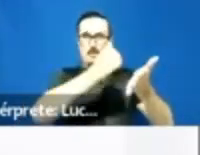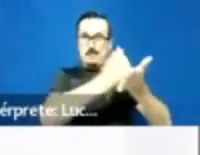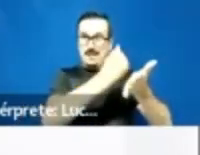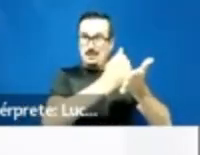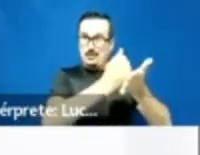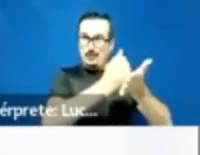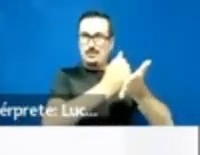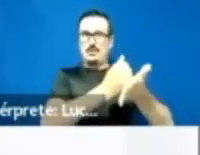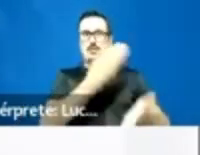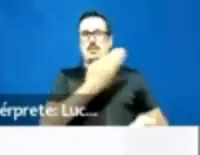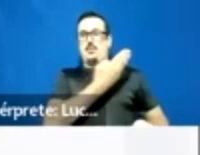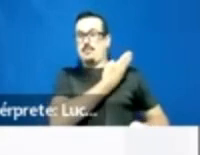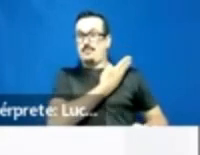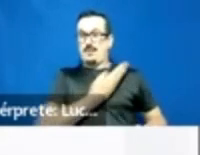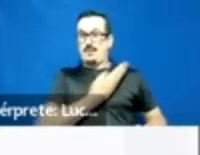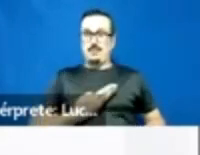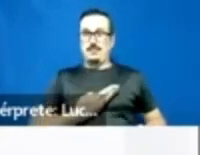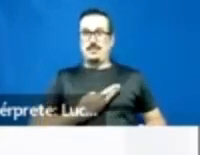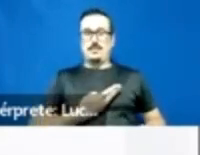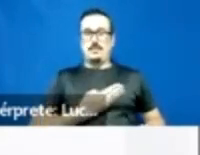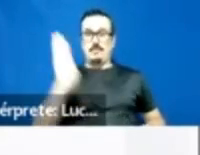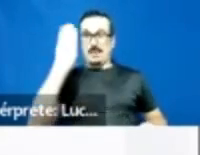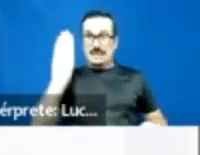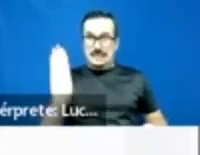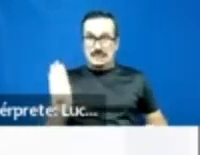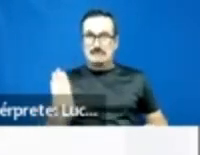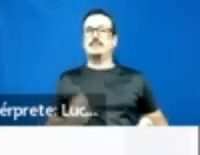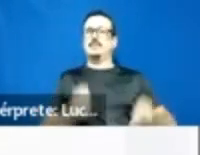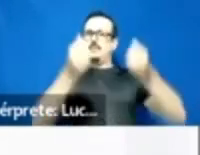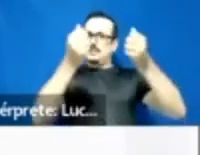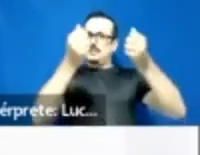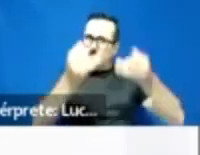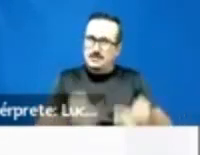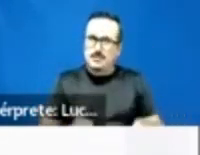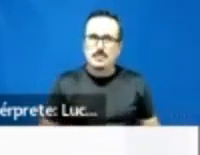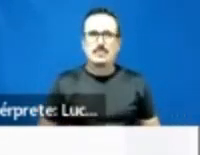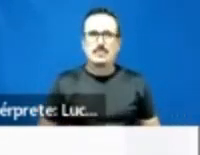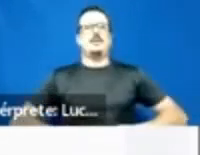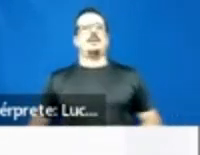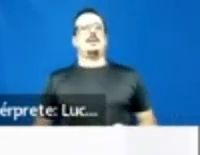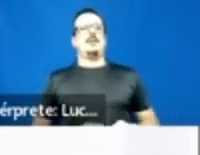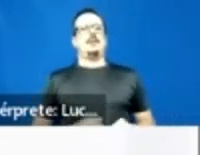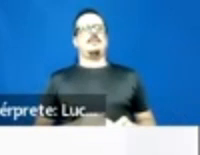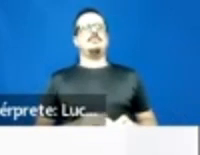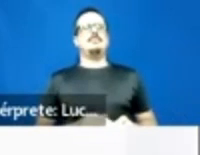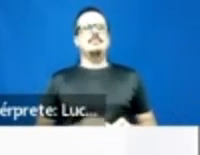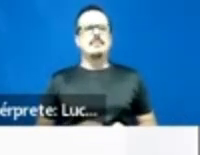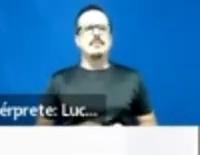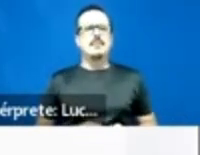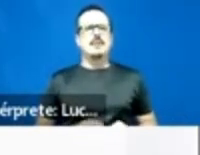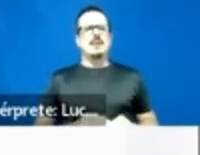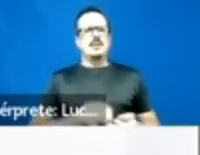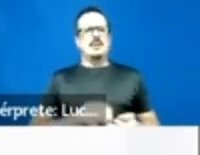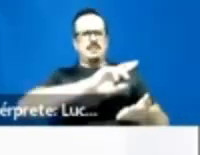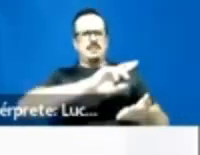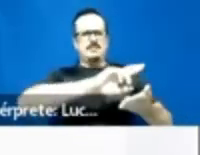foi concedido, né, aqueles sistemas de tratamento de práticas integrativas, que envolvia acupuntura e outras,